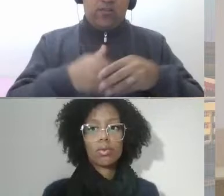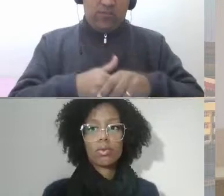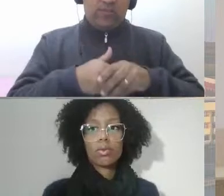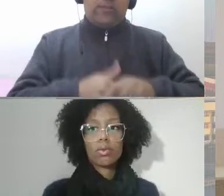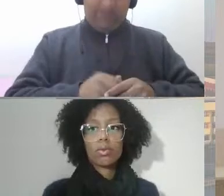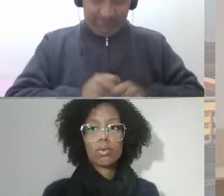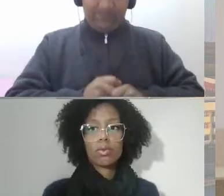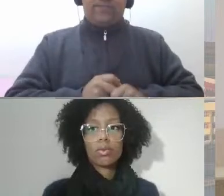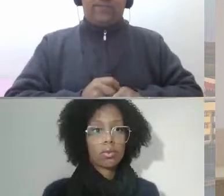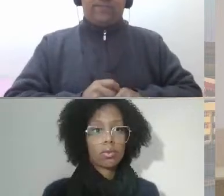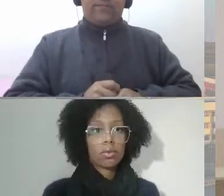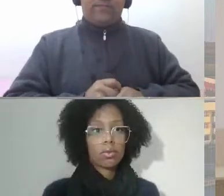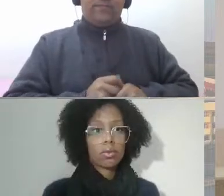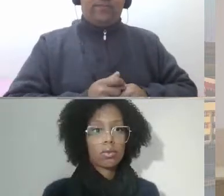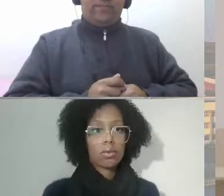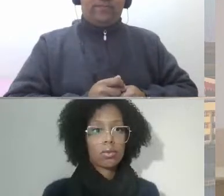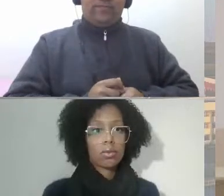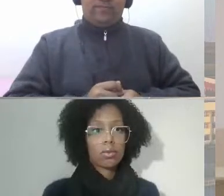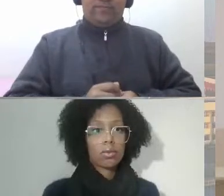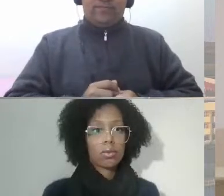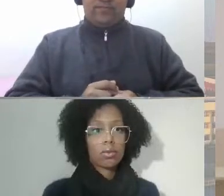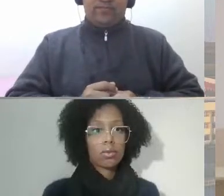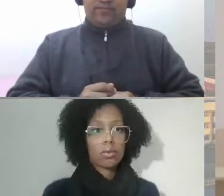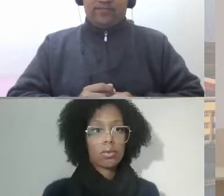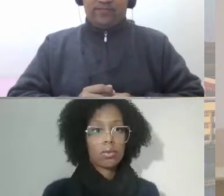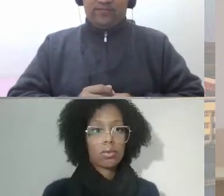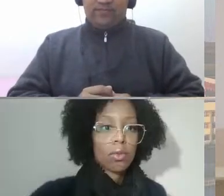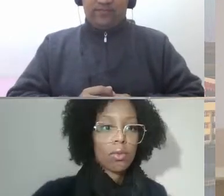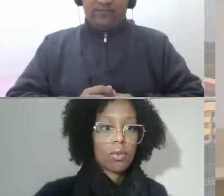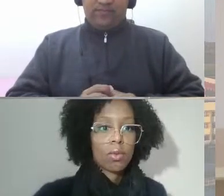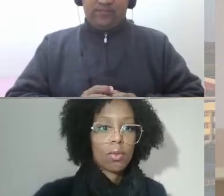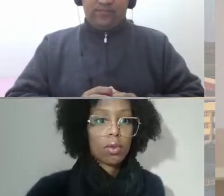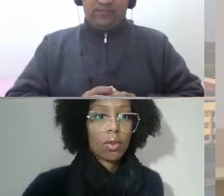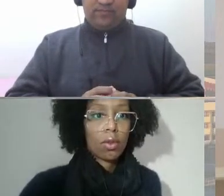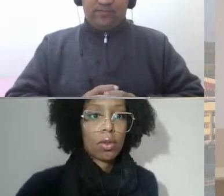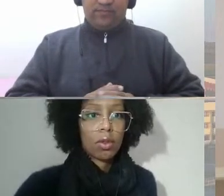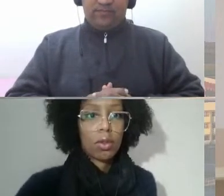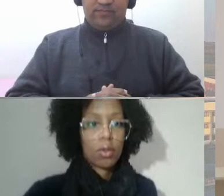os colegas que já fizeram parte. Eu acho que essa renovação é importante.